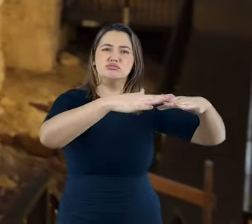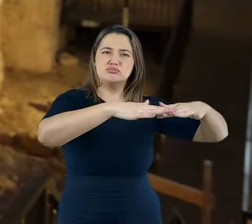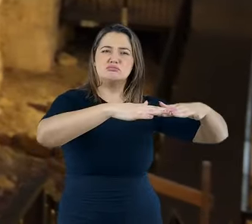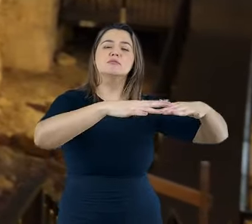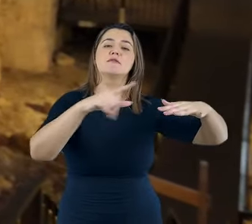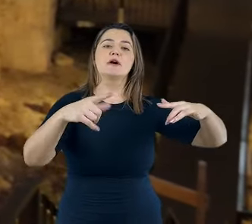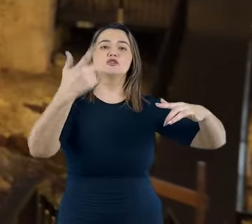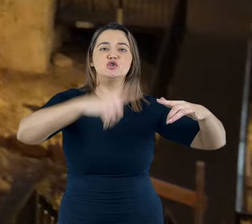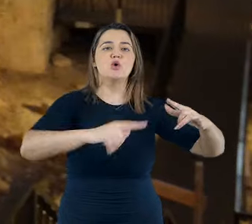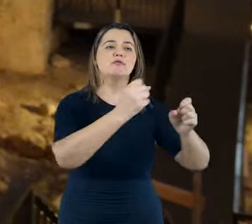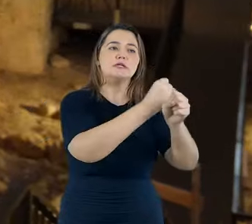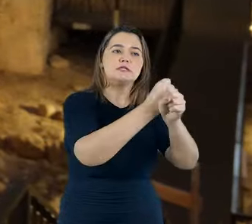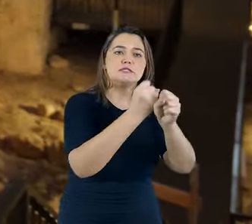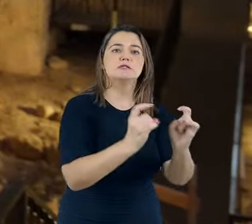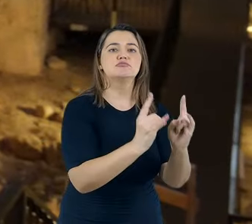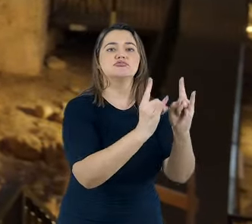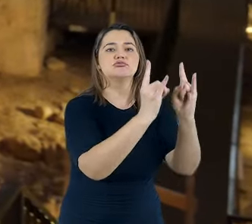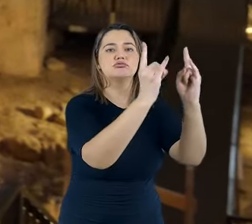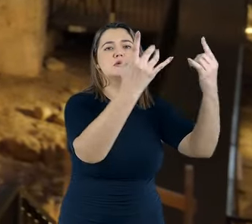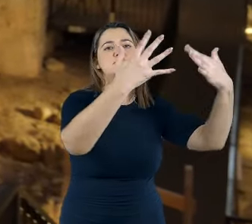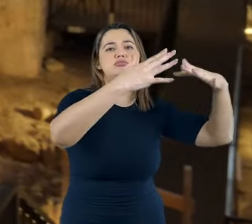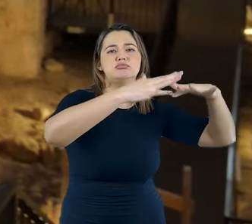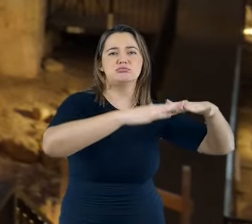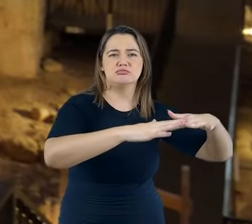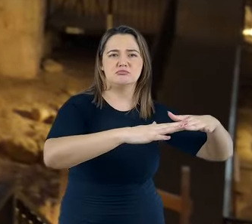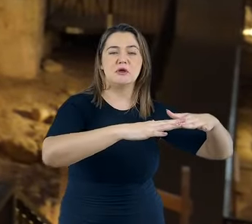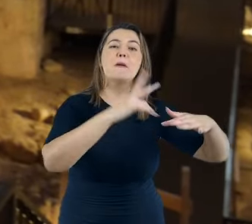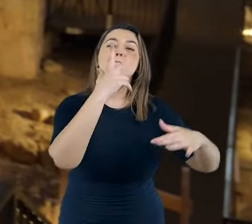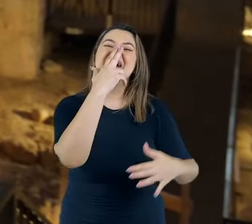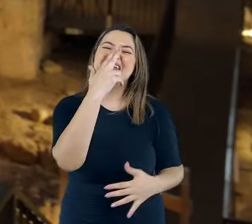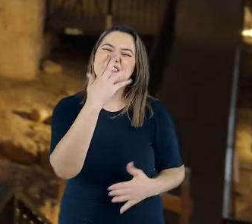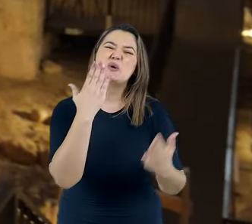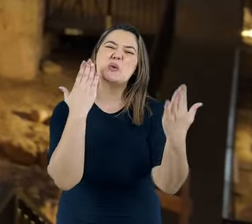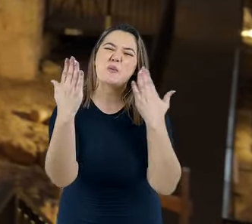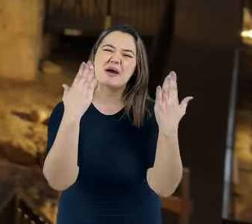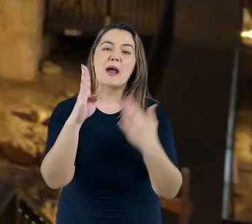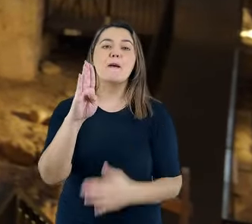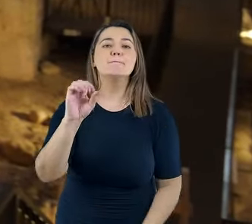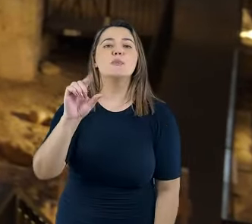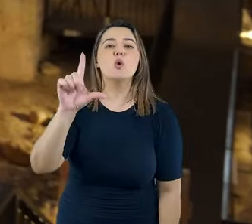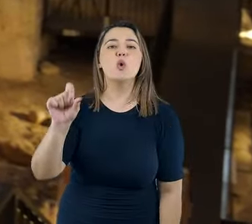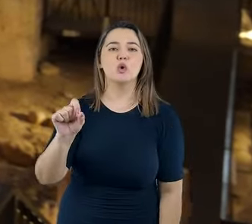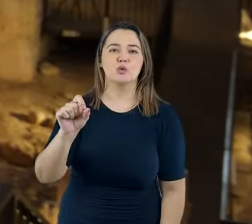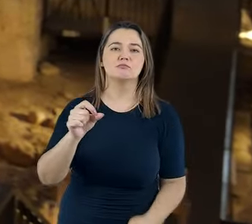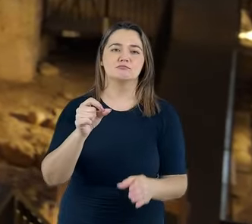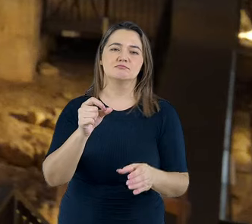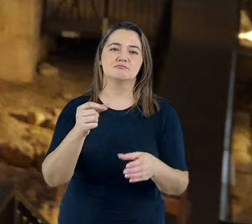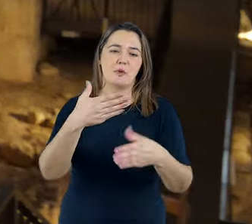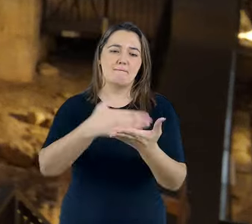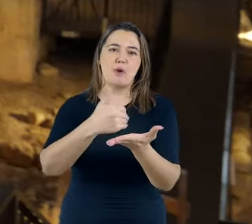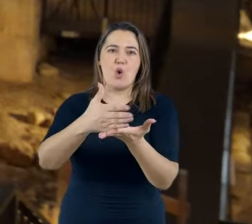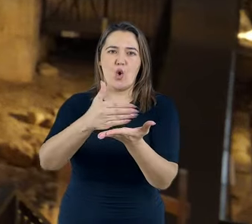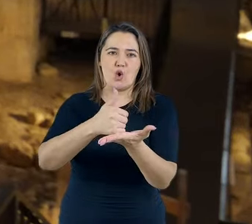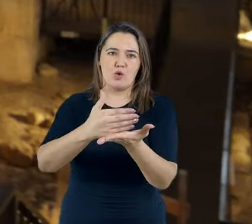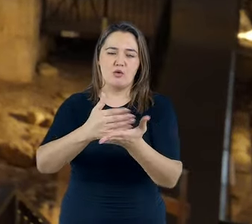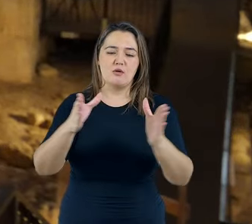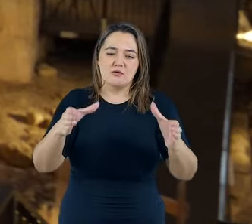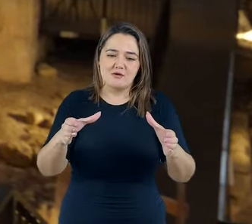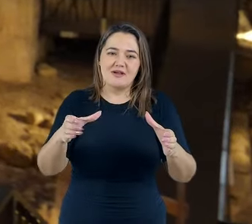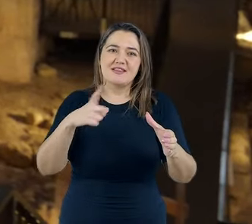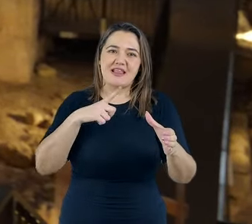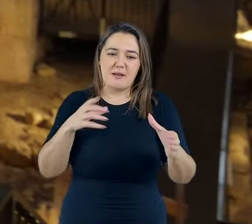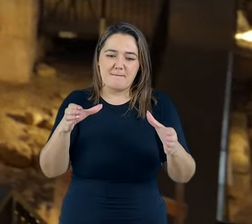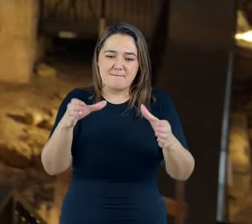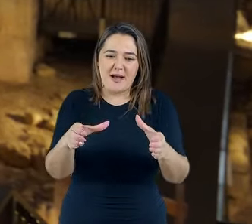que ficam quase como um bolo de aniversário cheio de camadas. O que está mais embaixo é mais antigo. O que está mais no